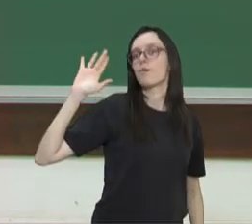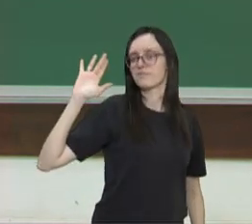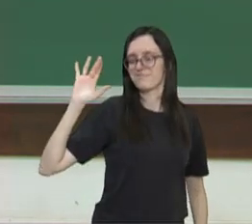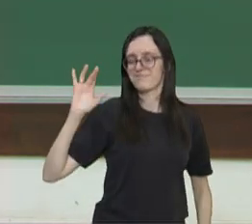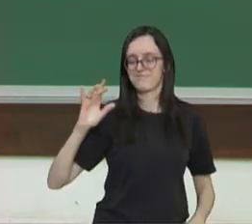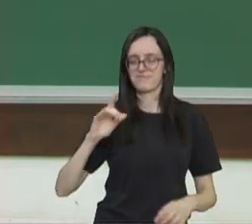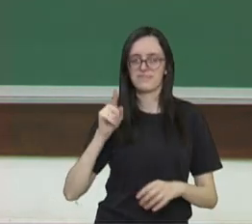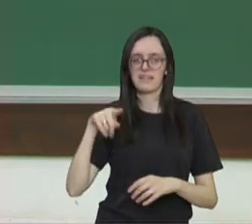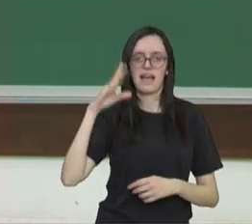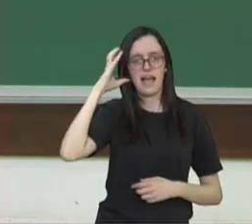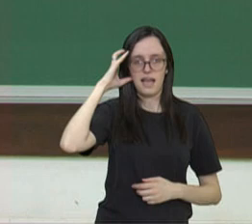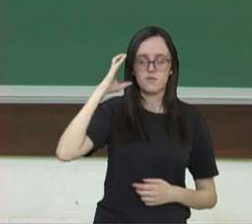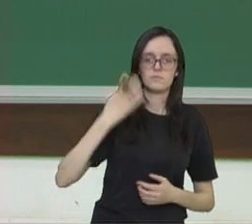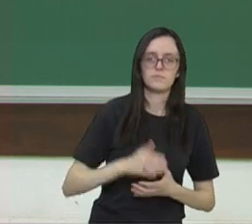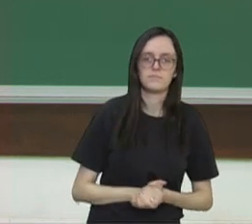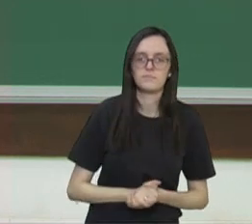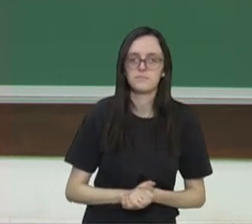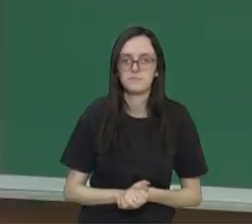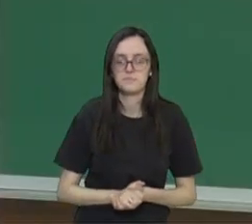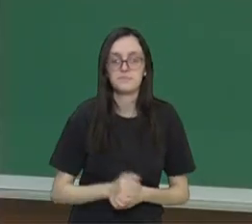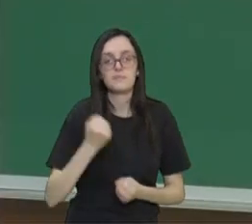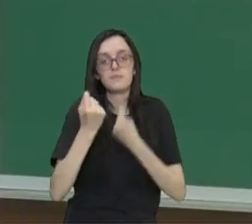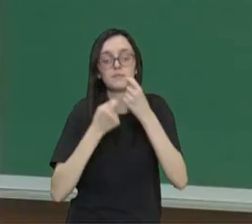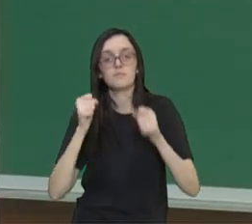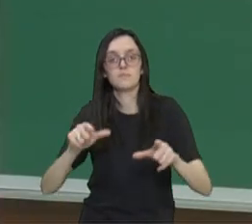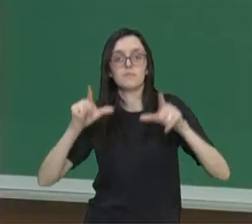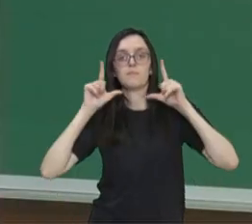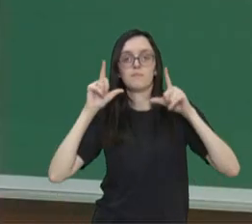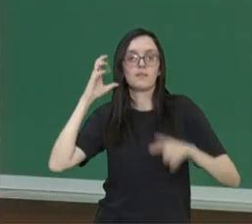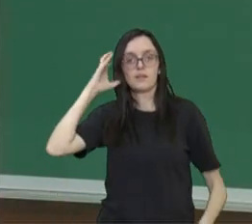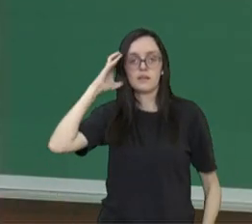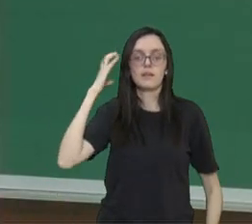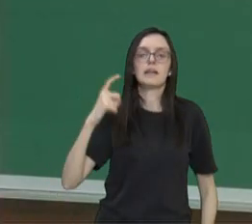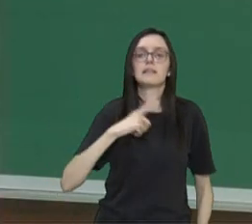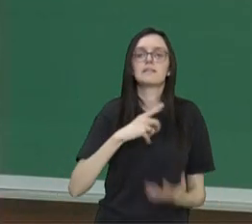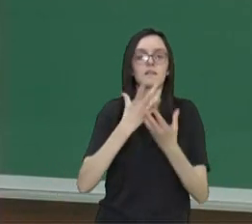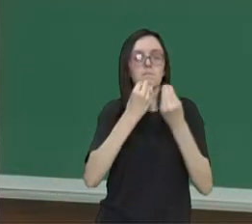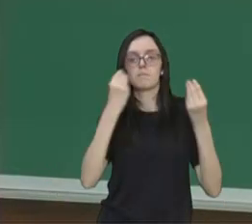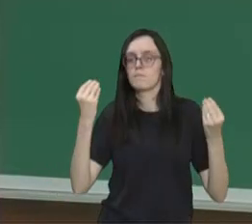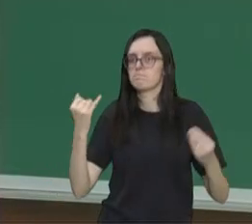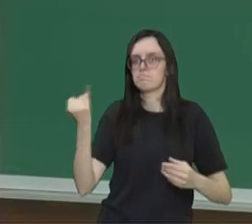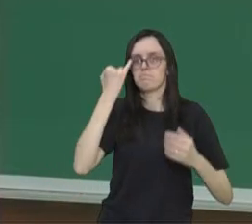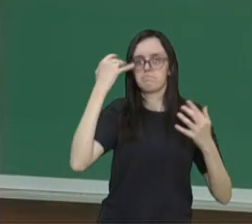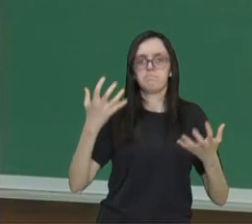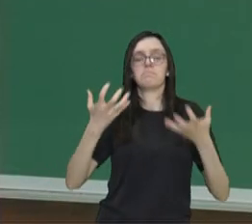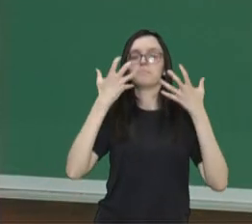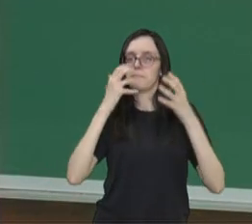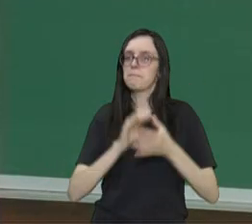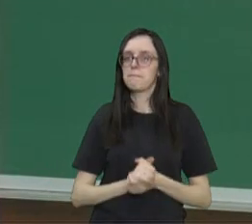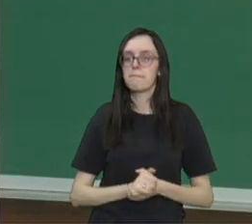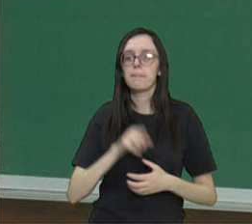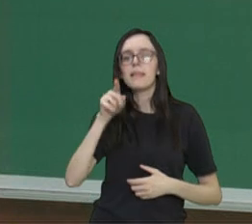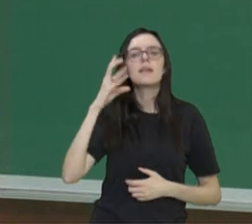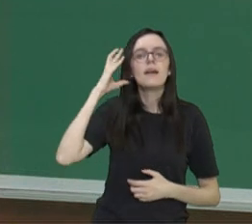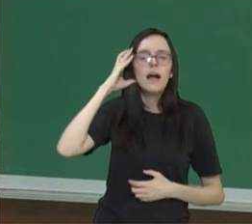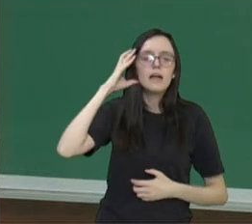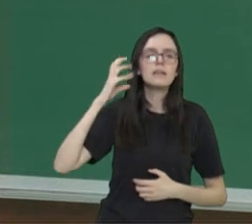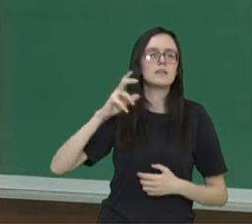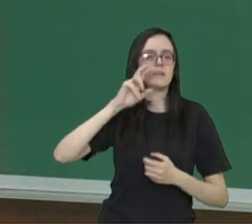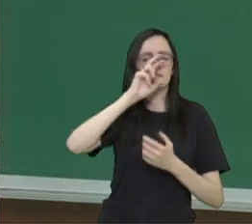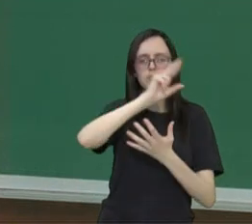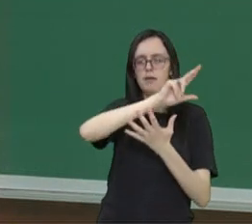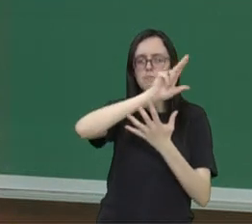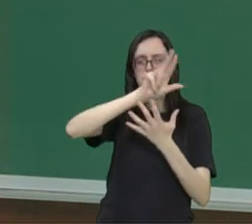rádio. Alguns programas de rádio ganharam muito destaque no Brasil. Esses programas que se tornaram